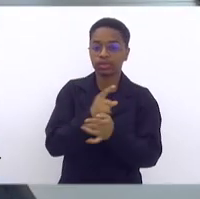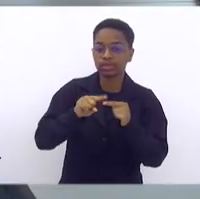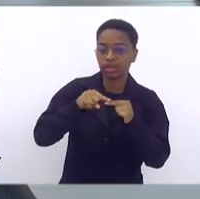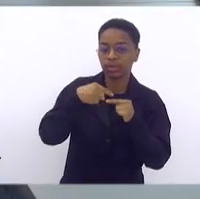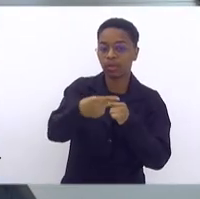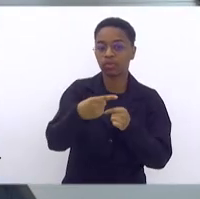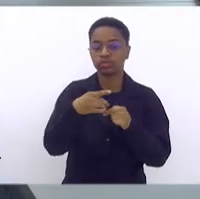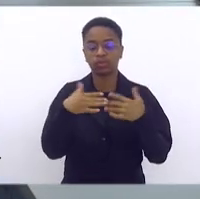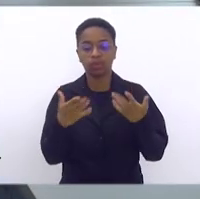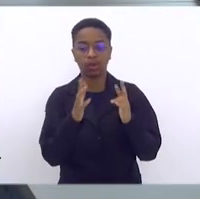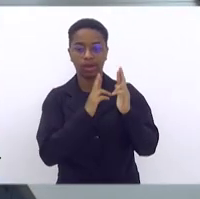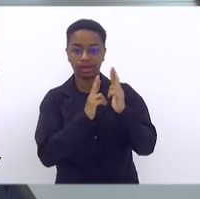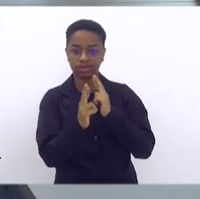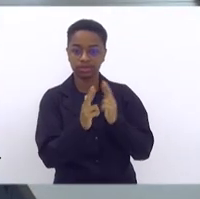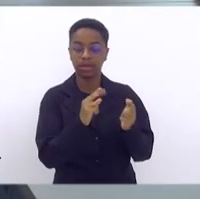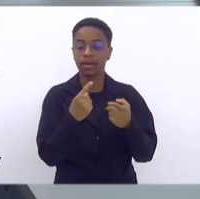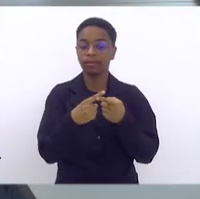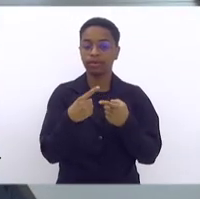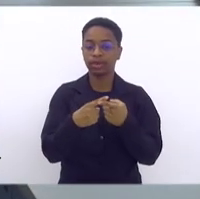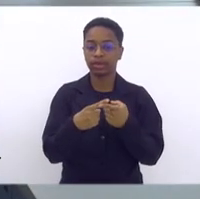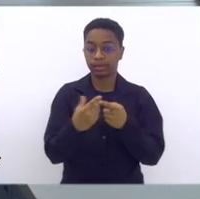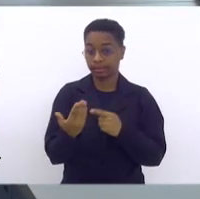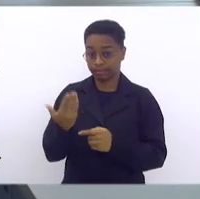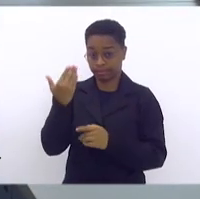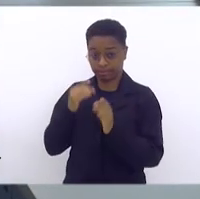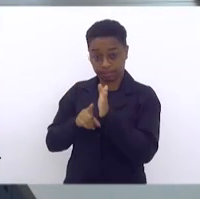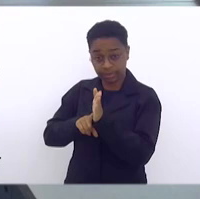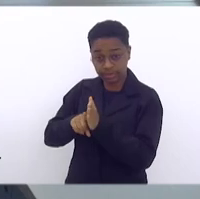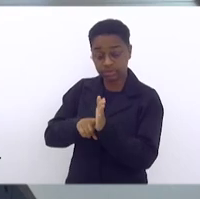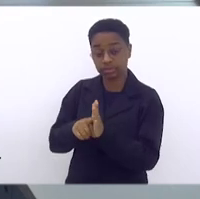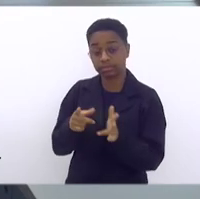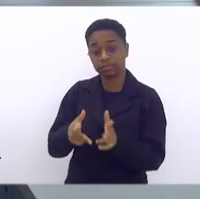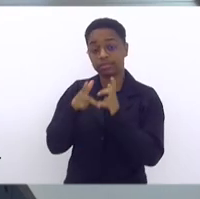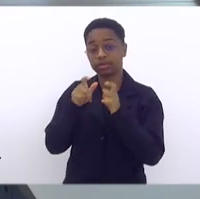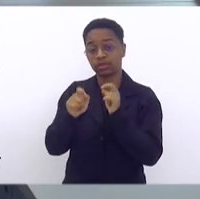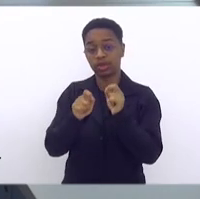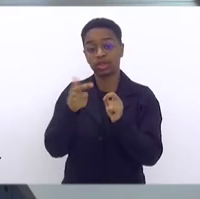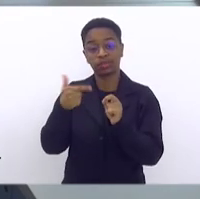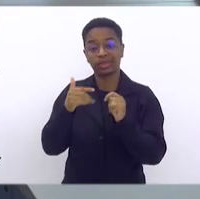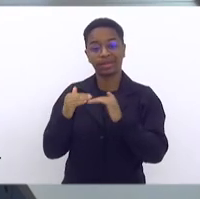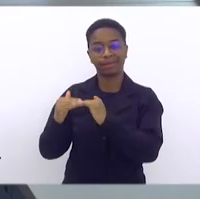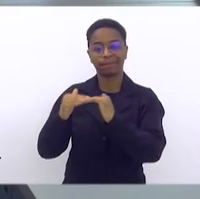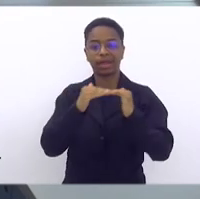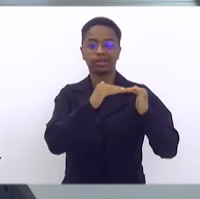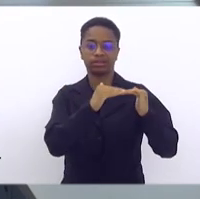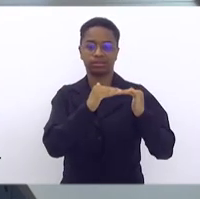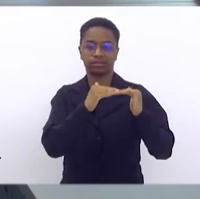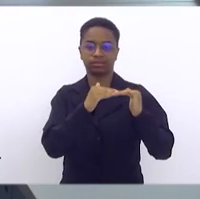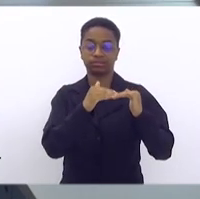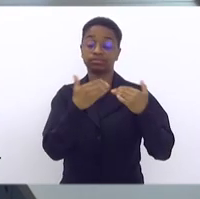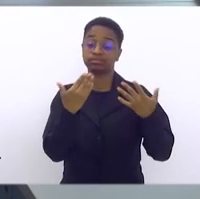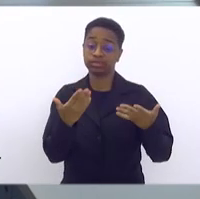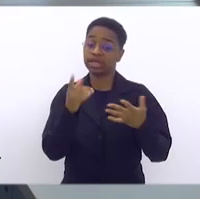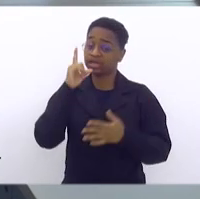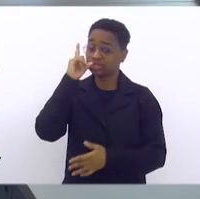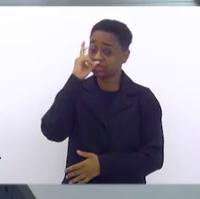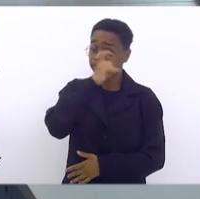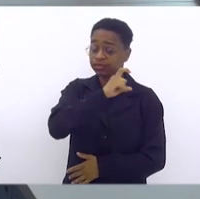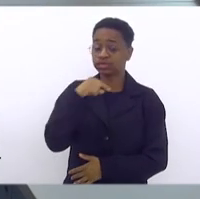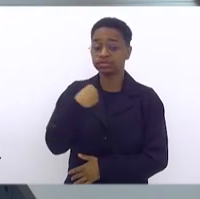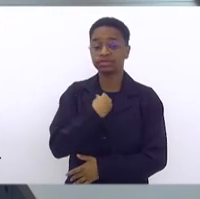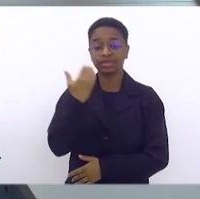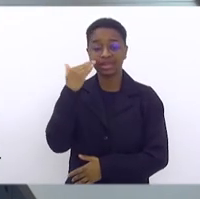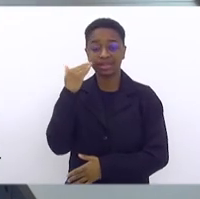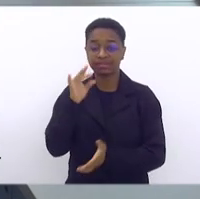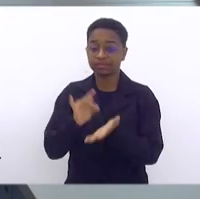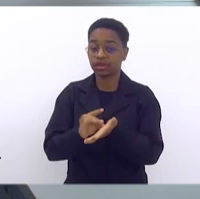sanção, porque o que estudos anteriores observam é que não há muito um padrão. Então fica muito difícil para a gente entender